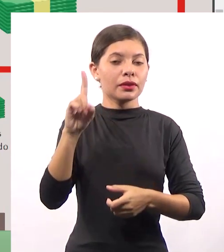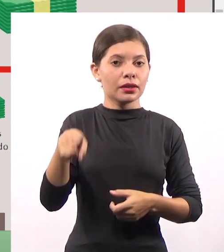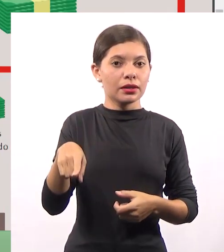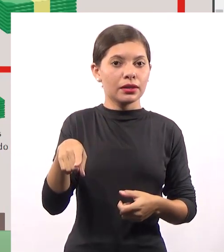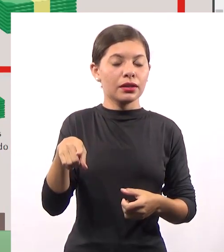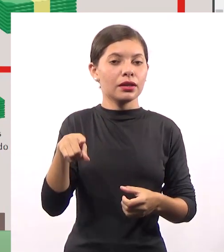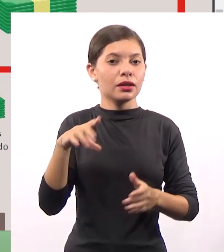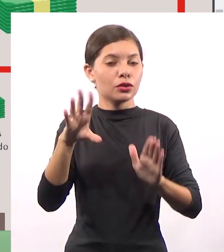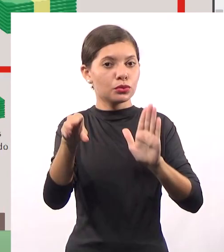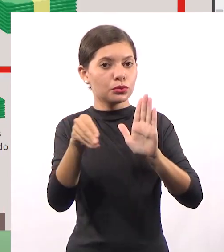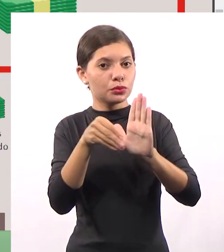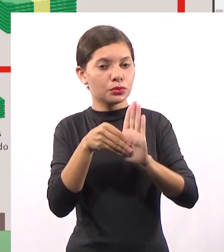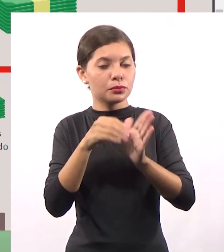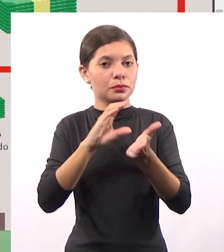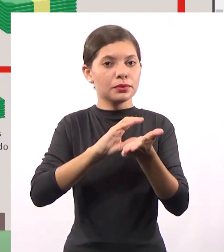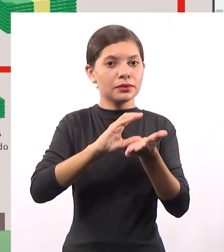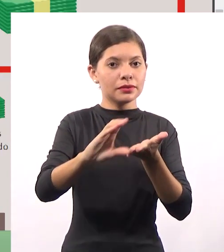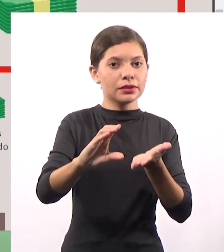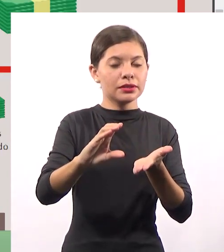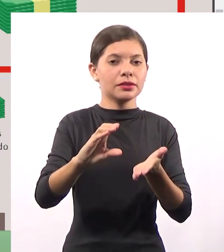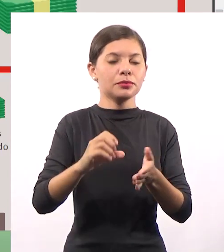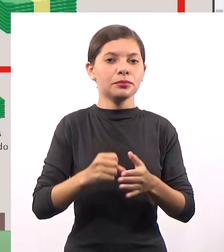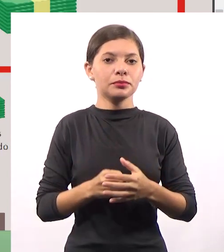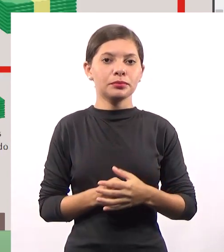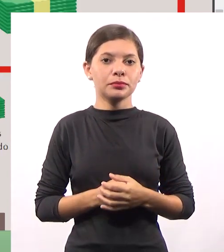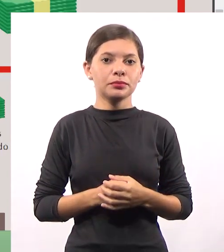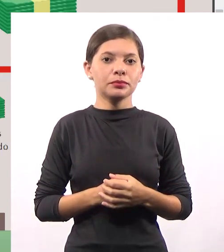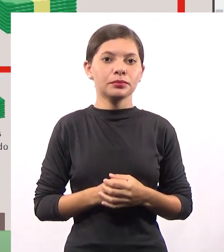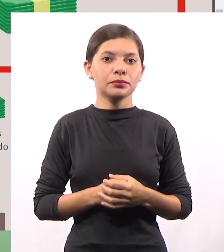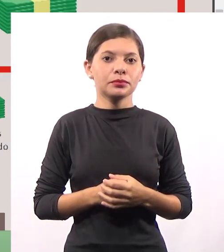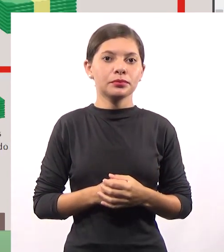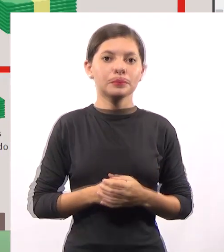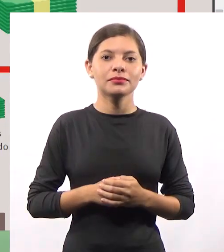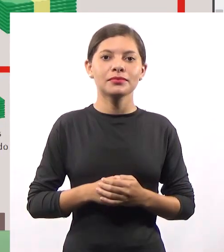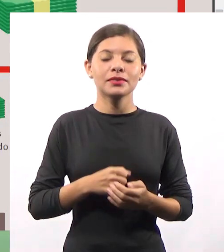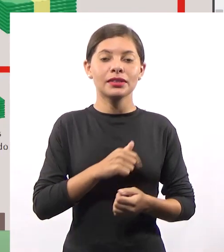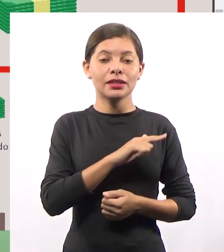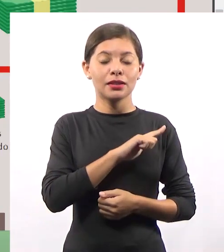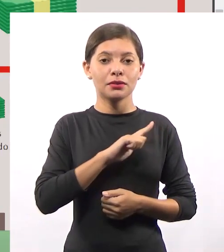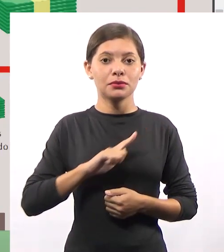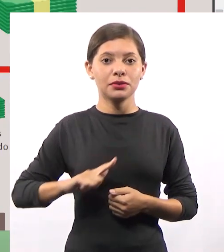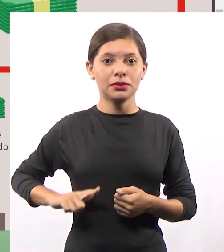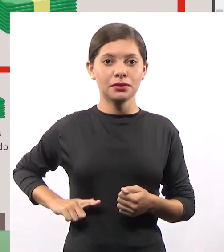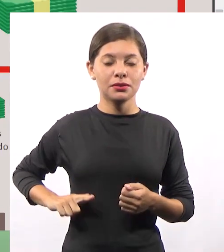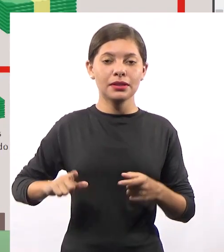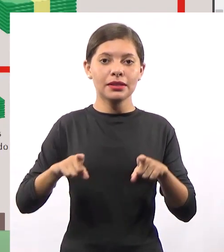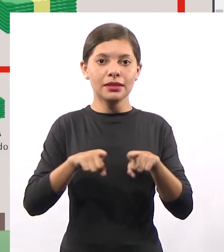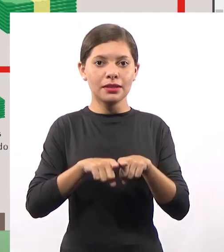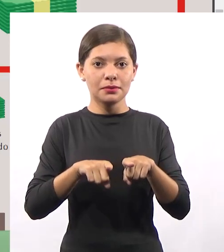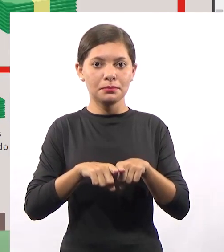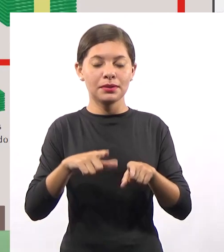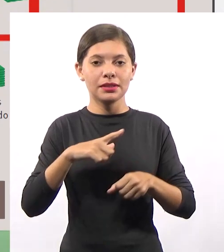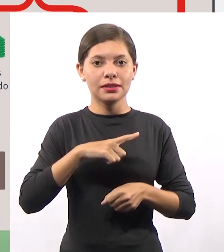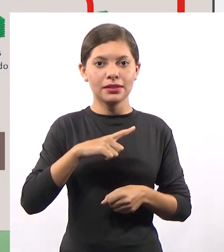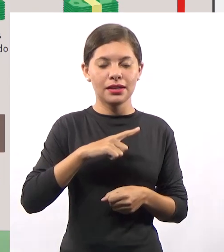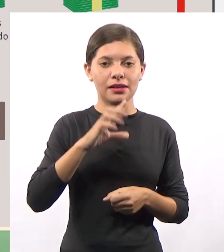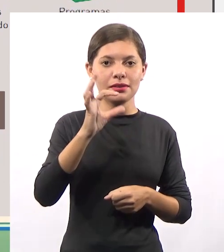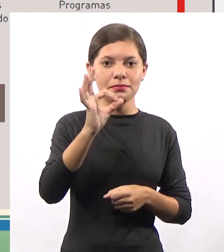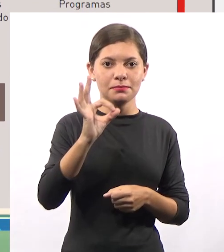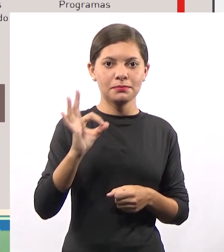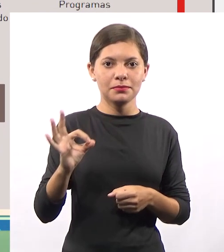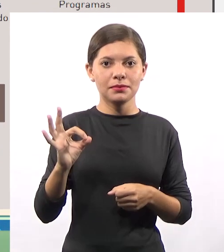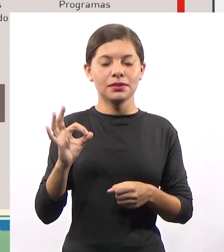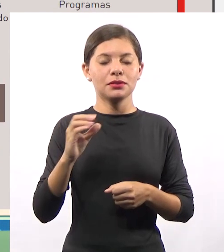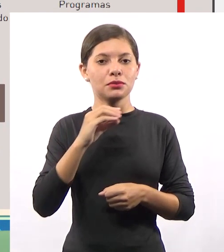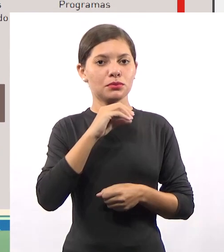IPVA, e complementado pela transferência da União. Além disso, a gente tem a cota estadual do salário